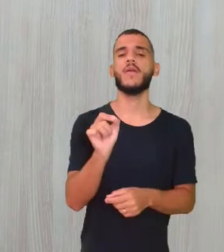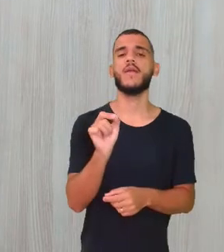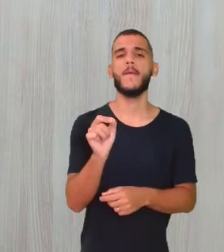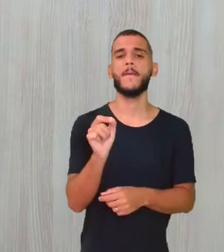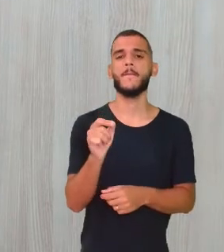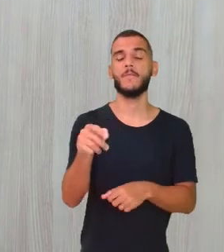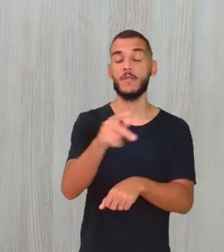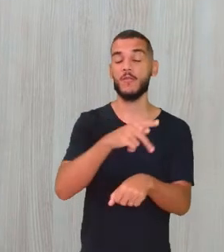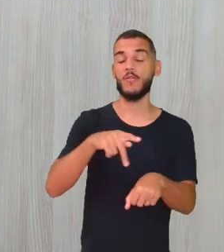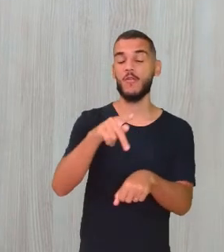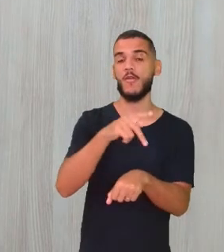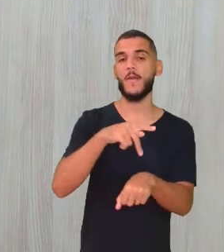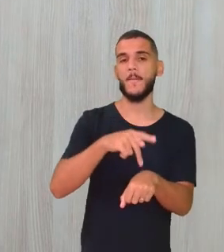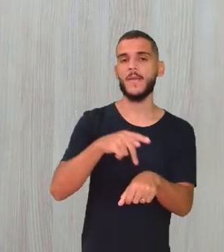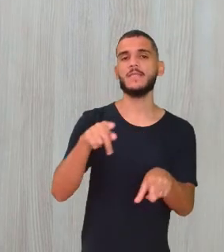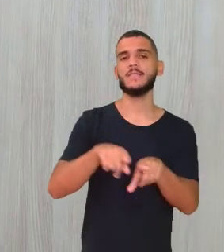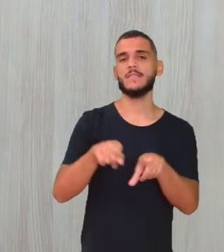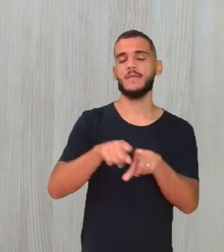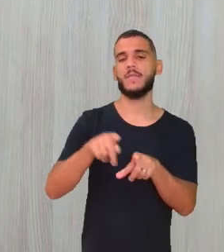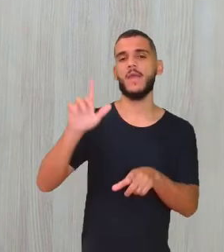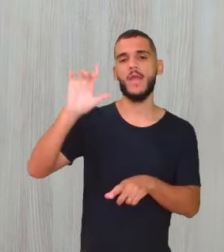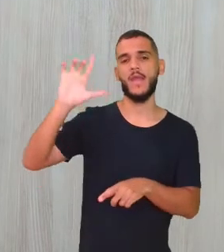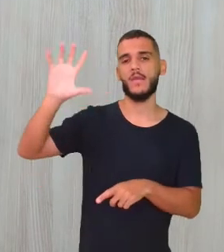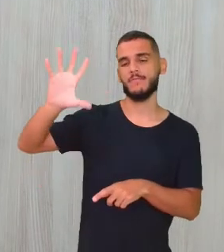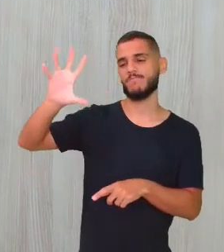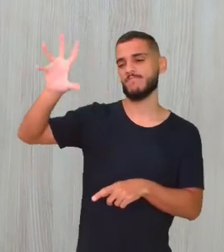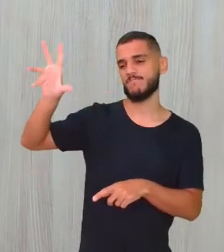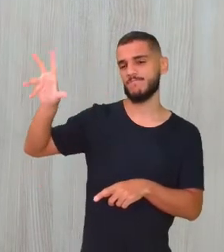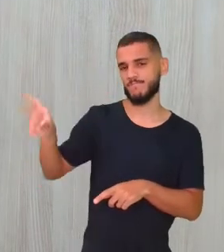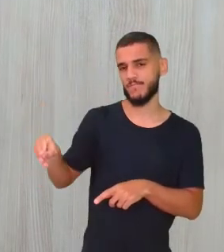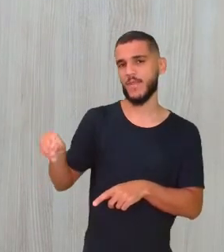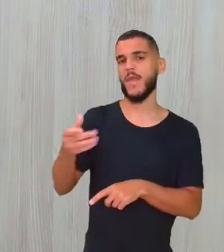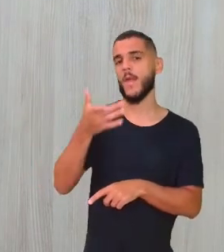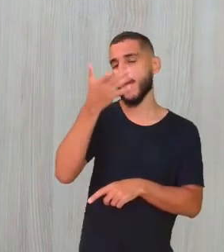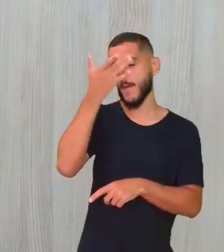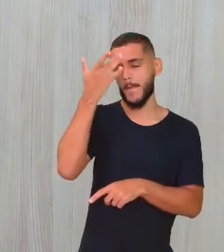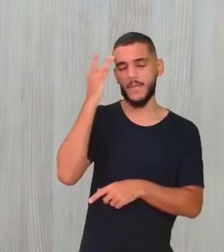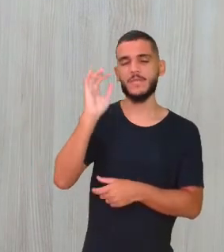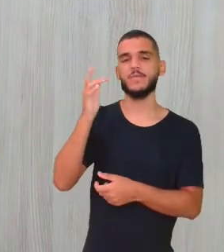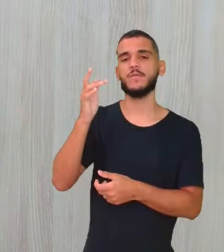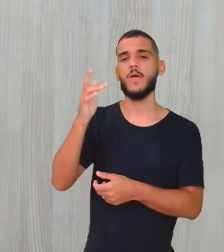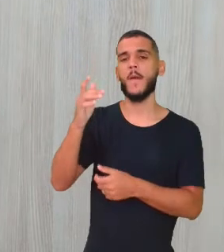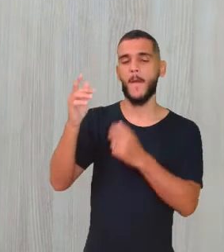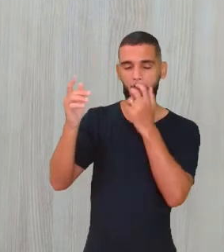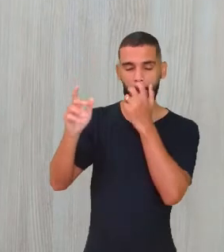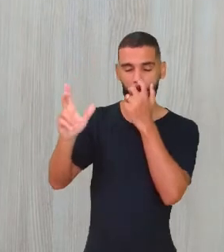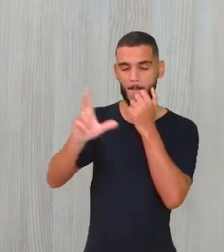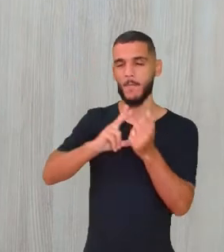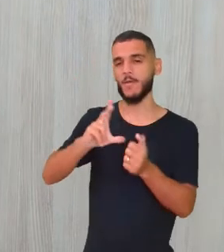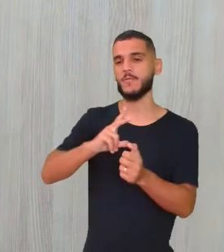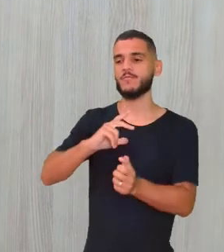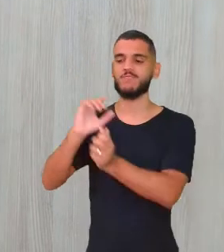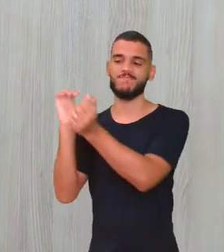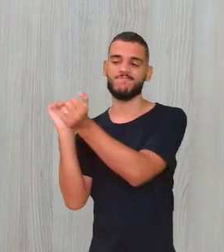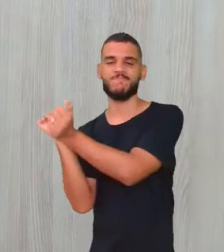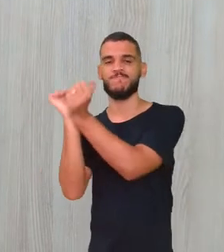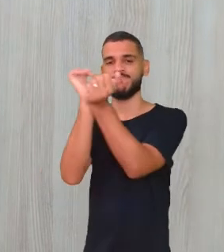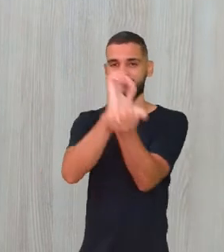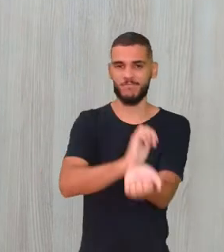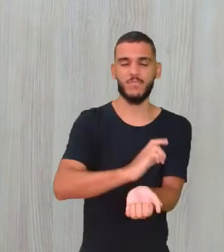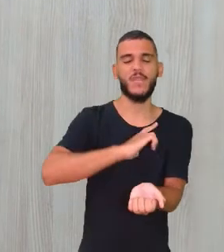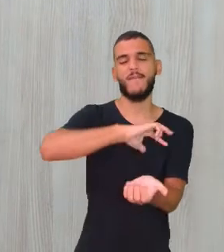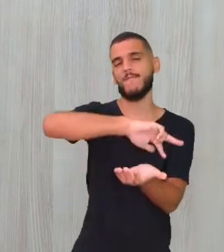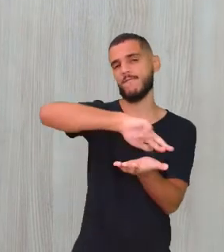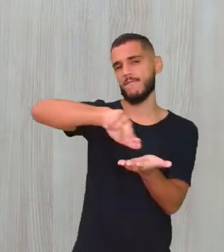países de África em que os portugueses foram buscar os negros escravizados, também há uma